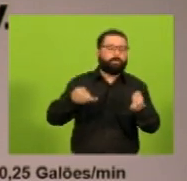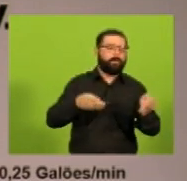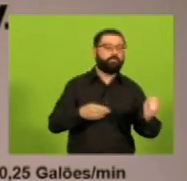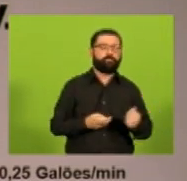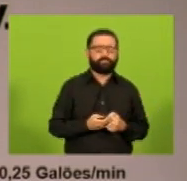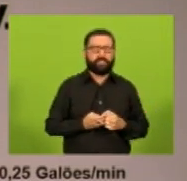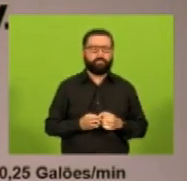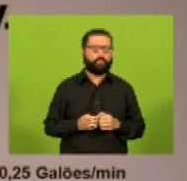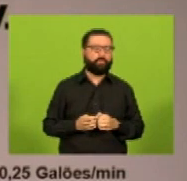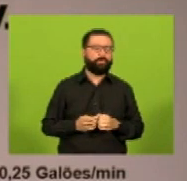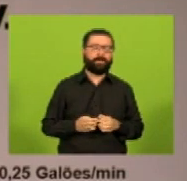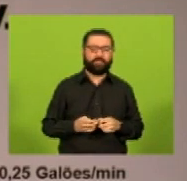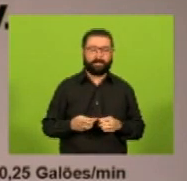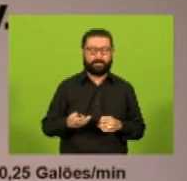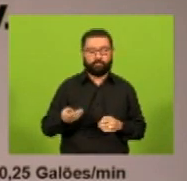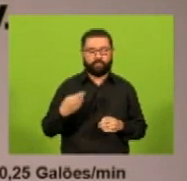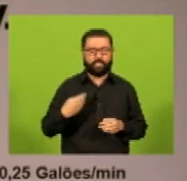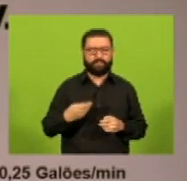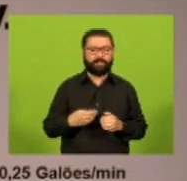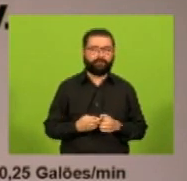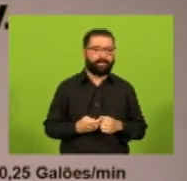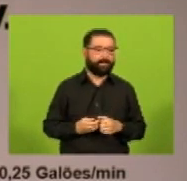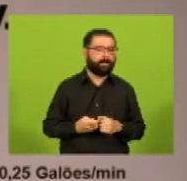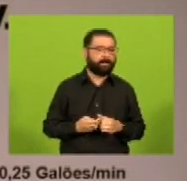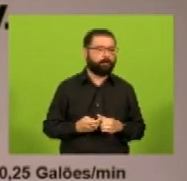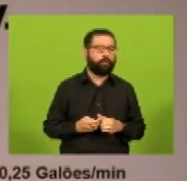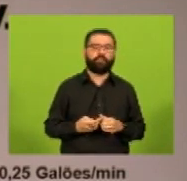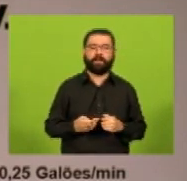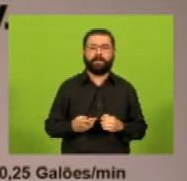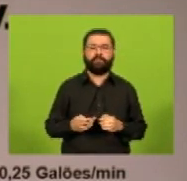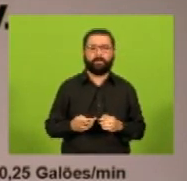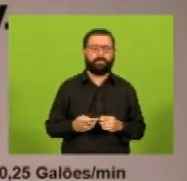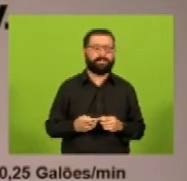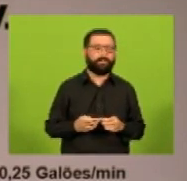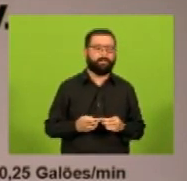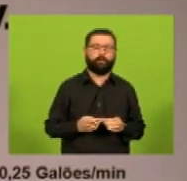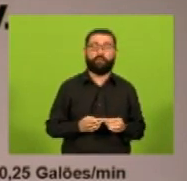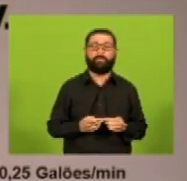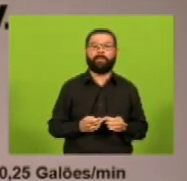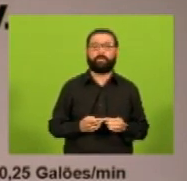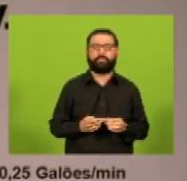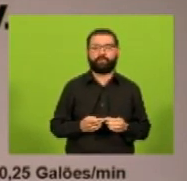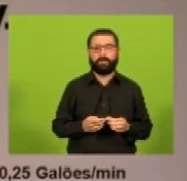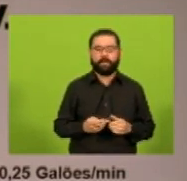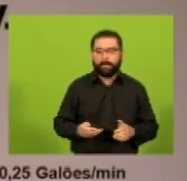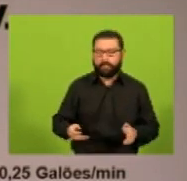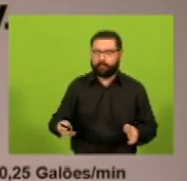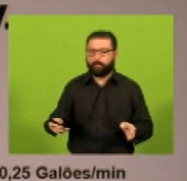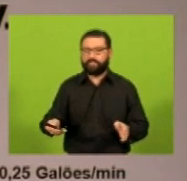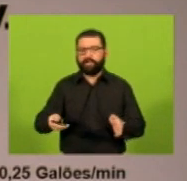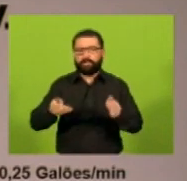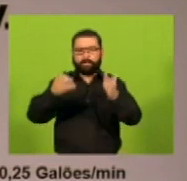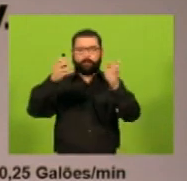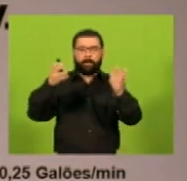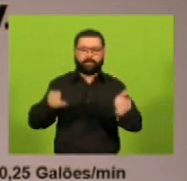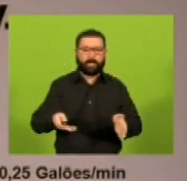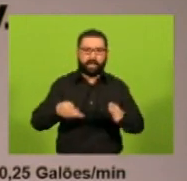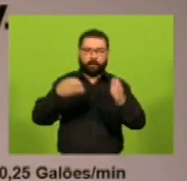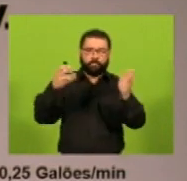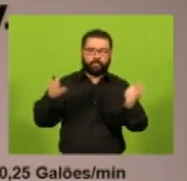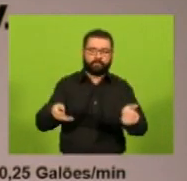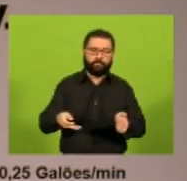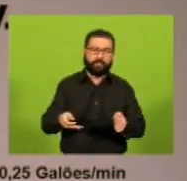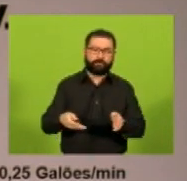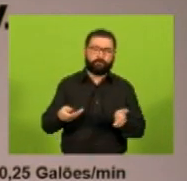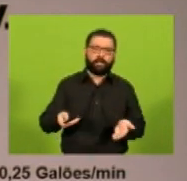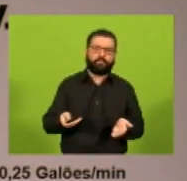americano possuindo em torno do que a gente vai entender aqui como 3,79 litros. Então, se a gente tem uma